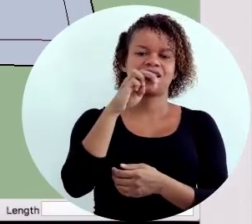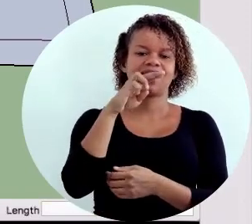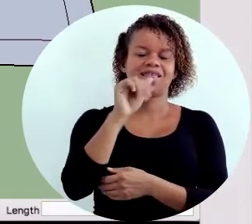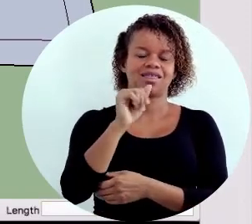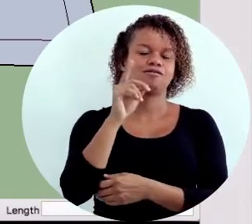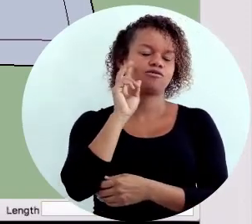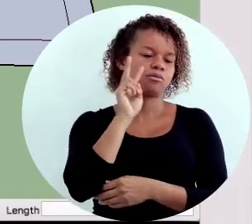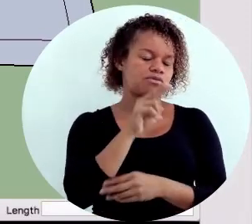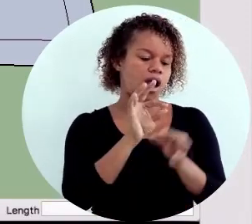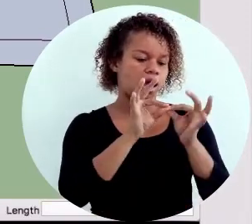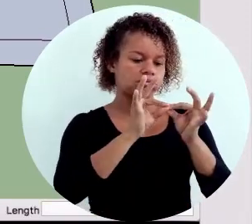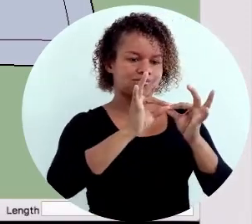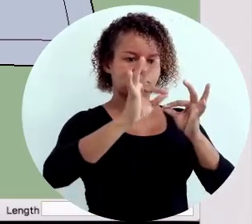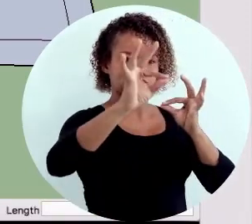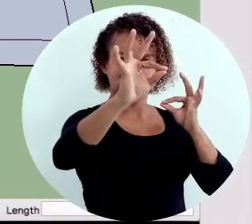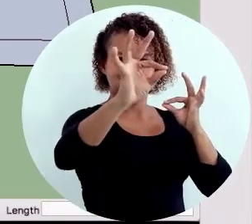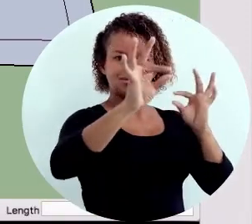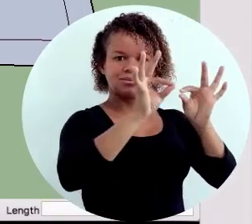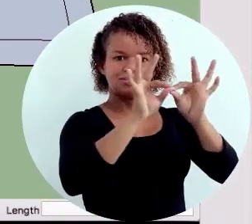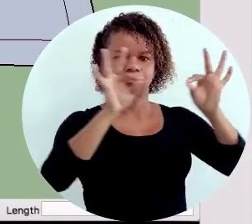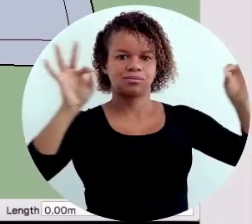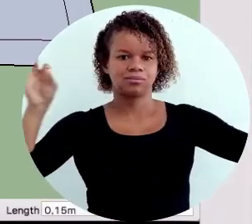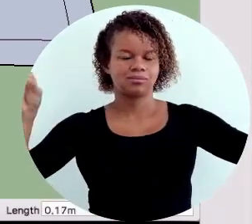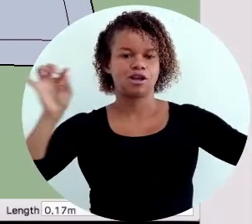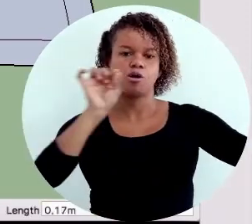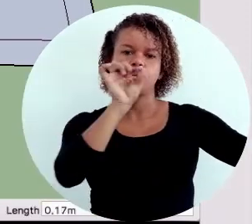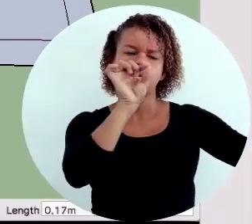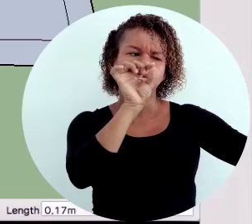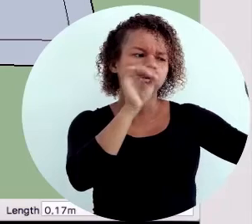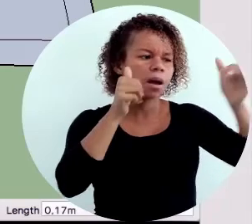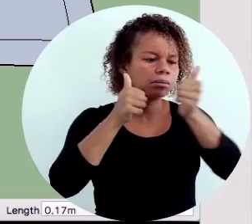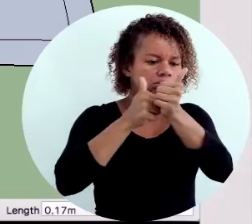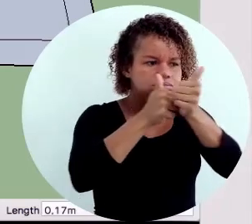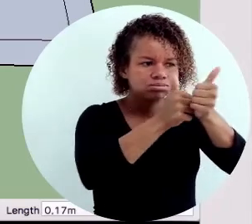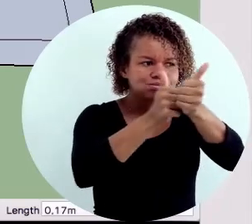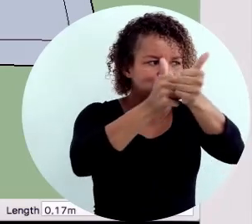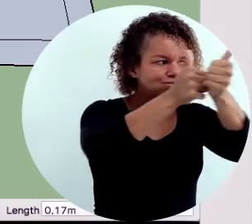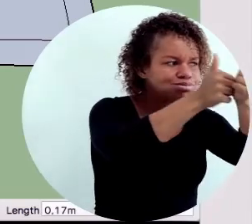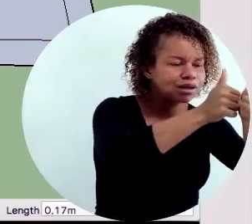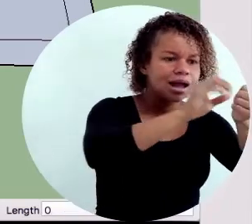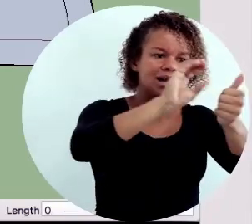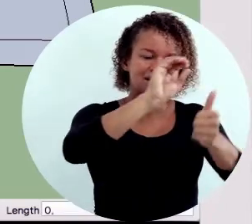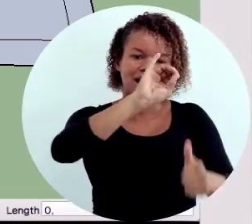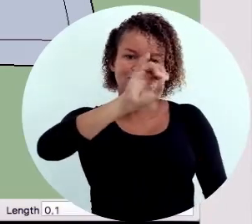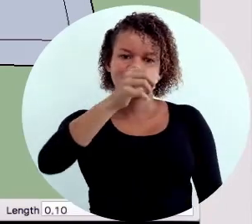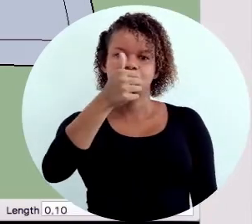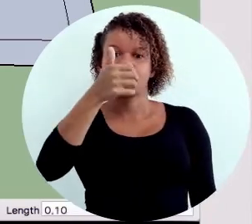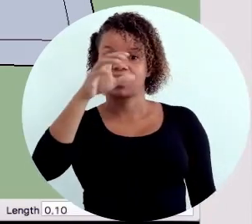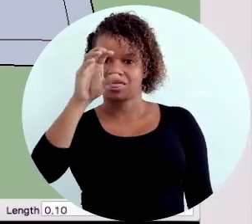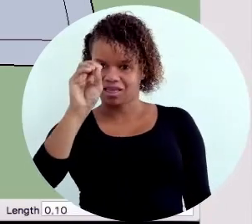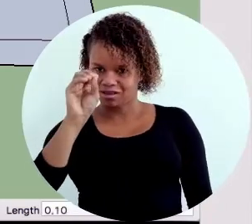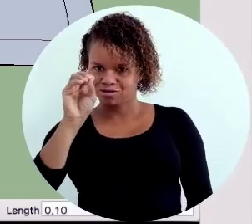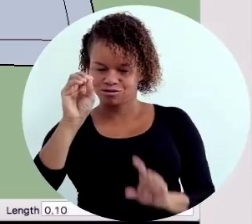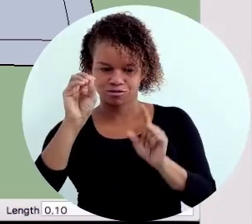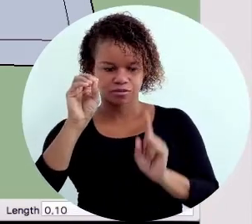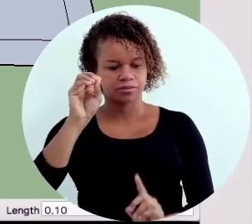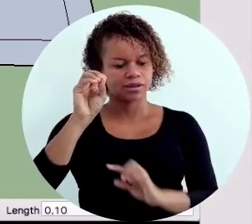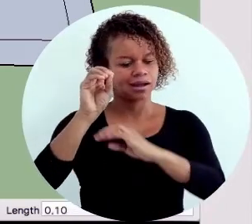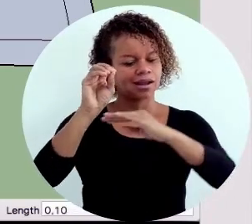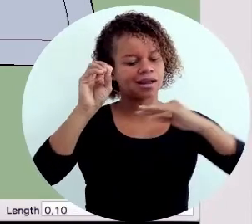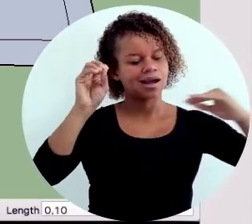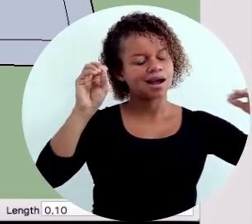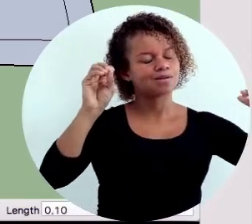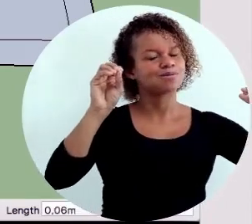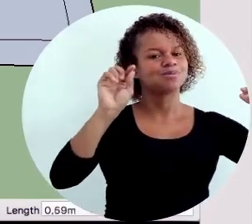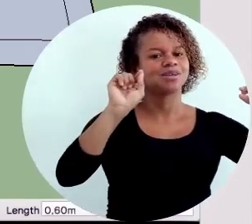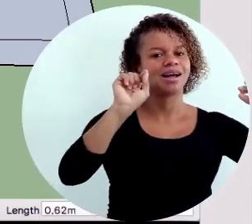Com a trena, vamos definir a distância, um ponto guia na distância de 0,10